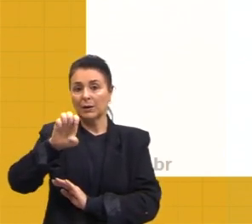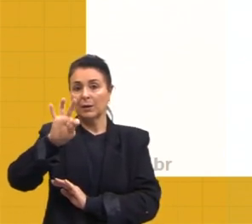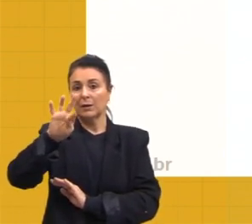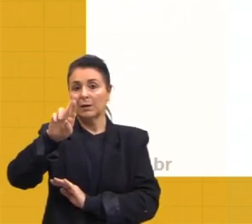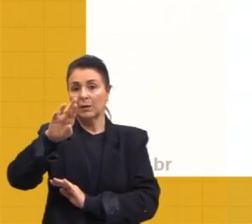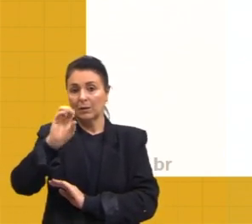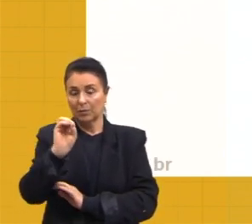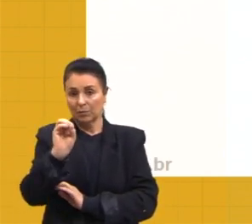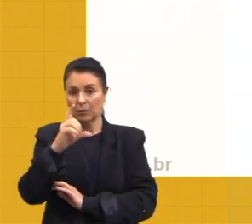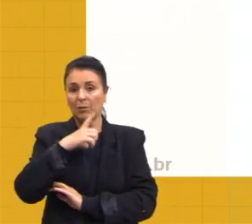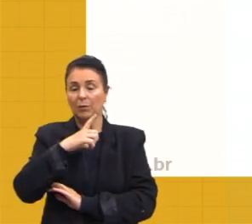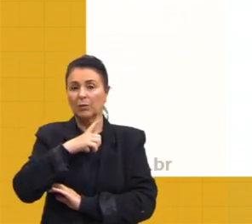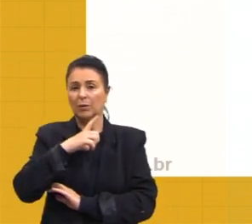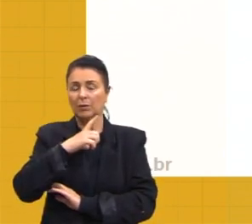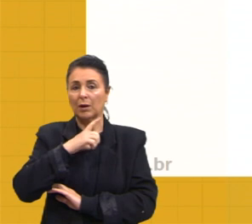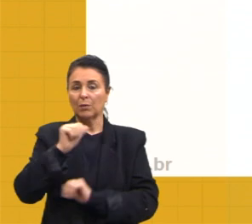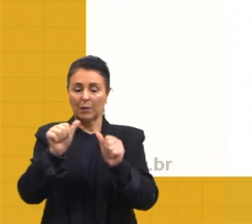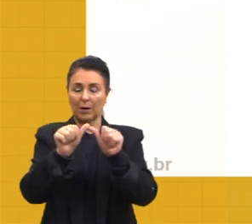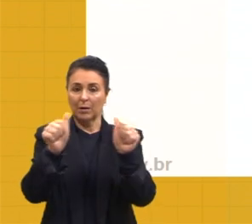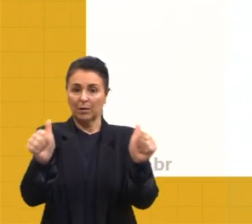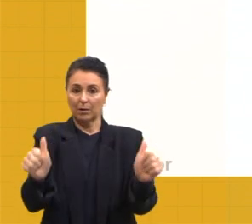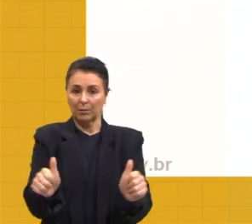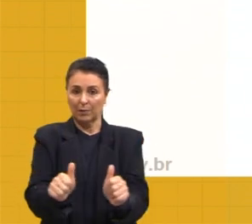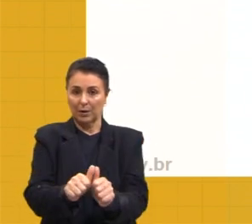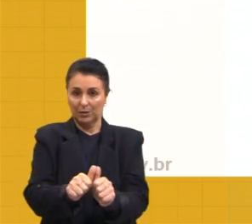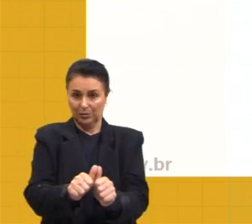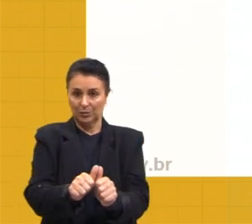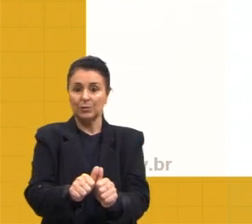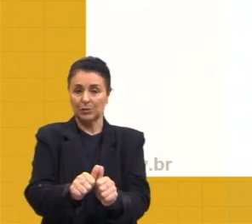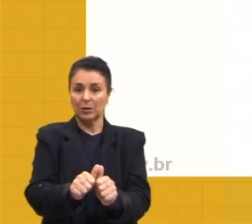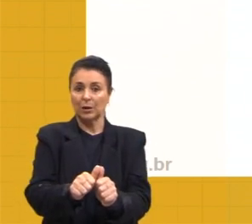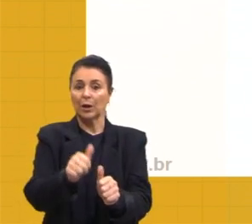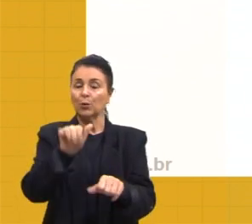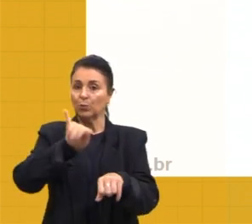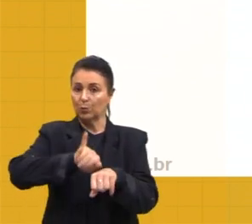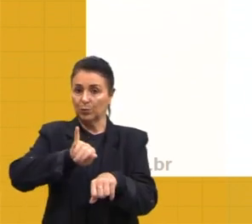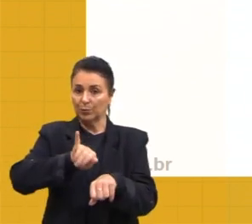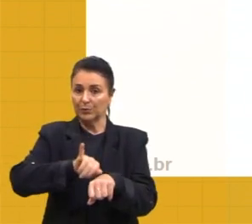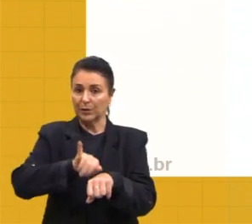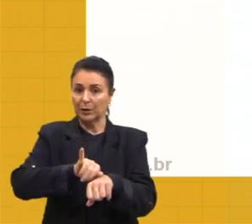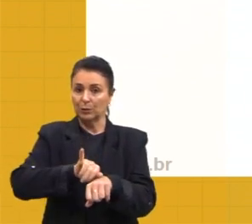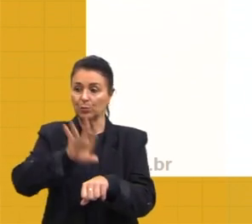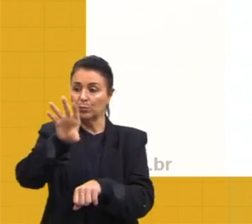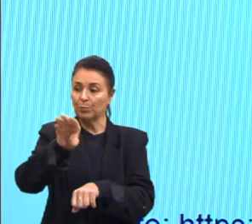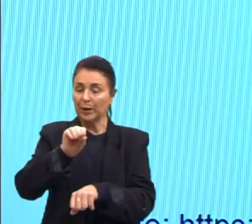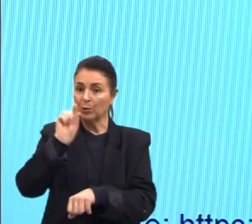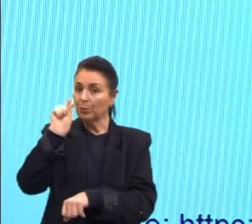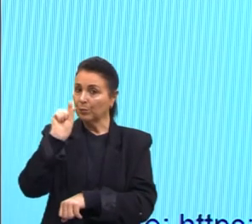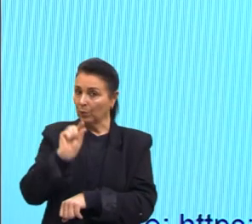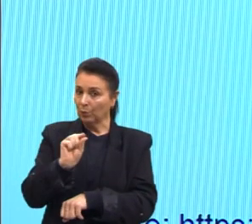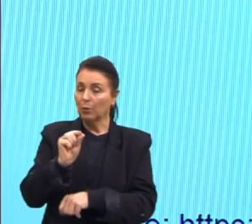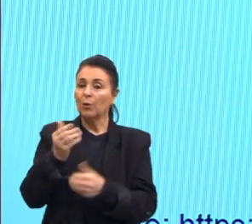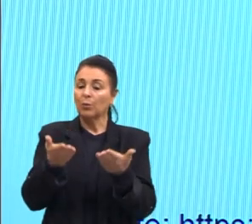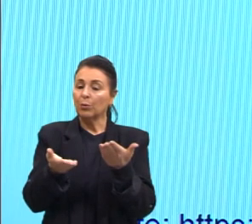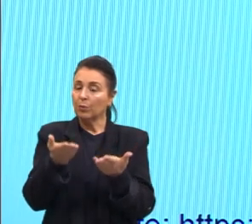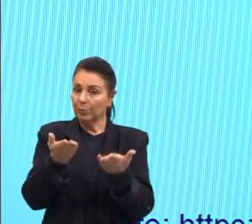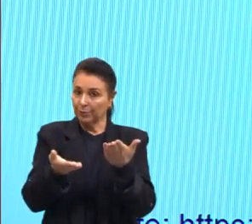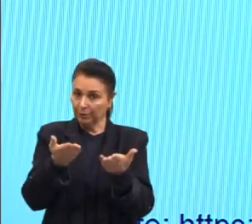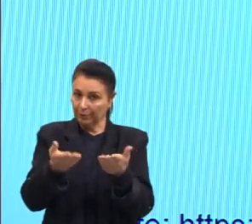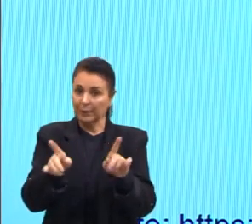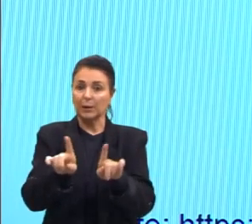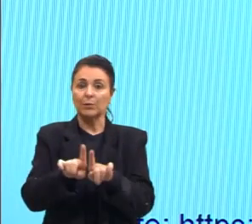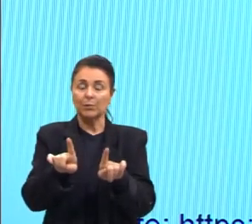é feito aqui tem uma imagem de um calorímetro Então pega uma mostra que a gente sabe o peso tamanho dessa